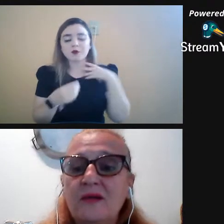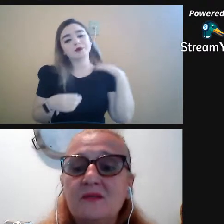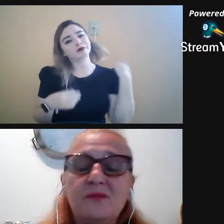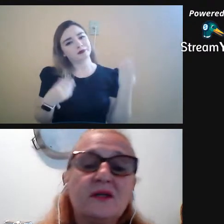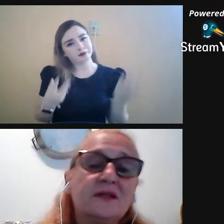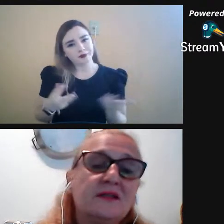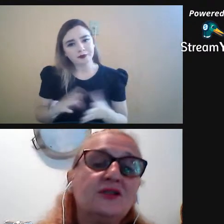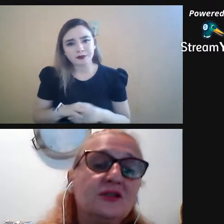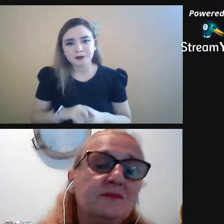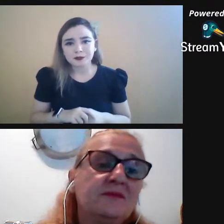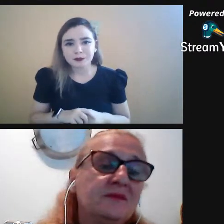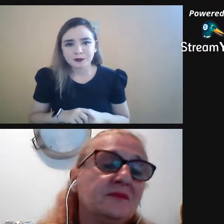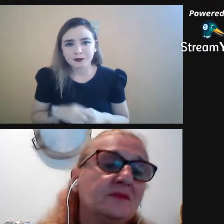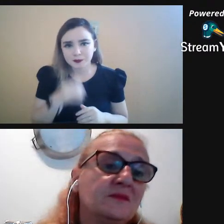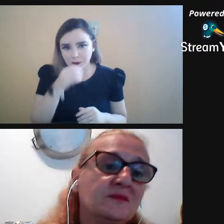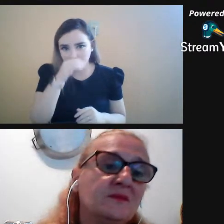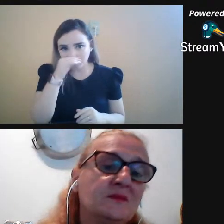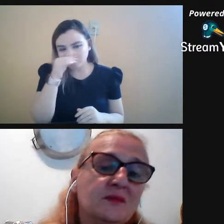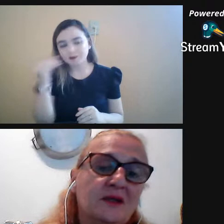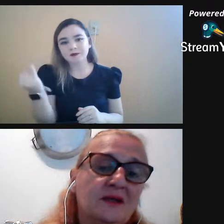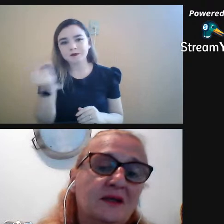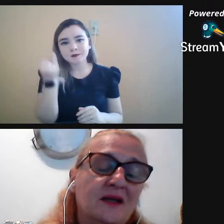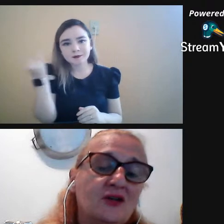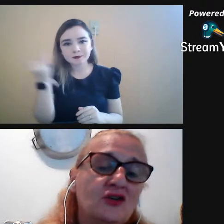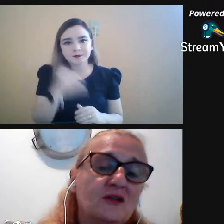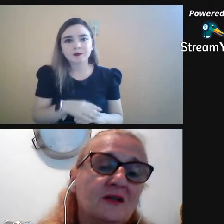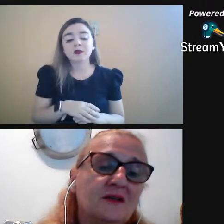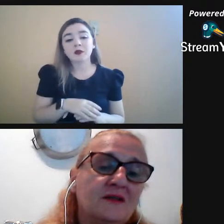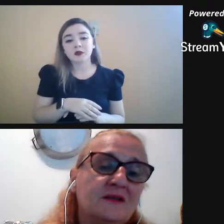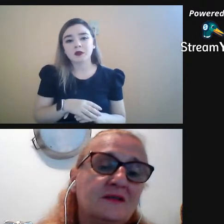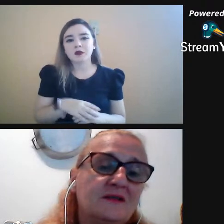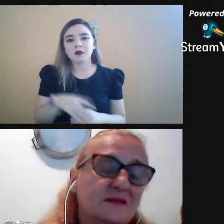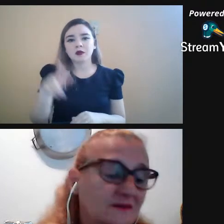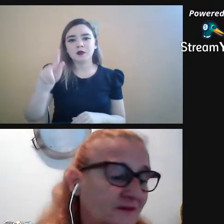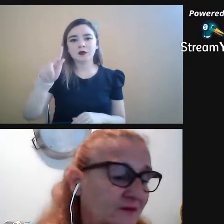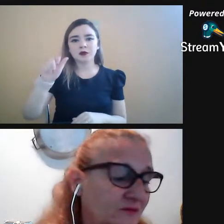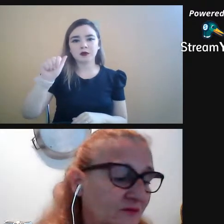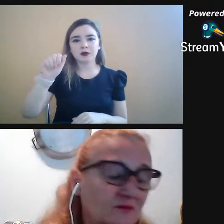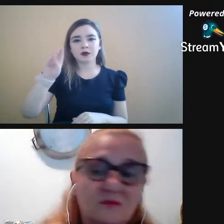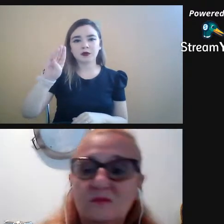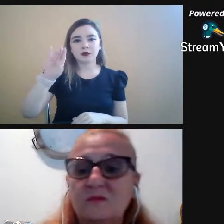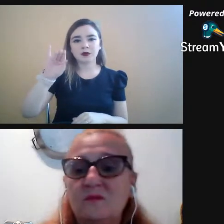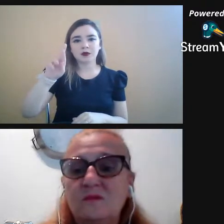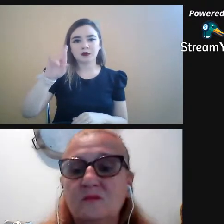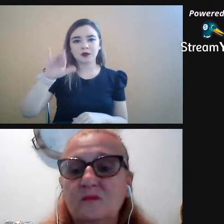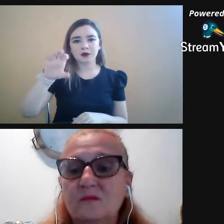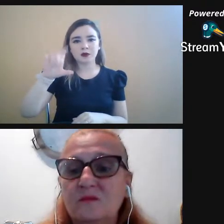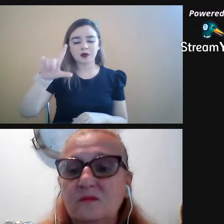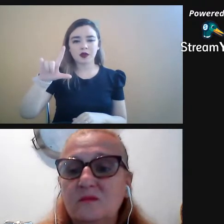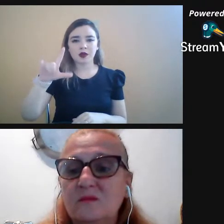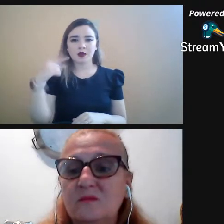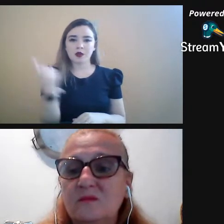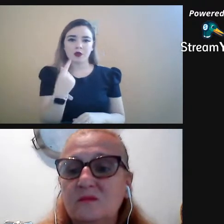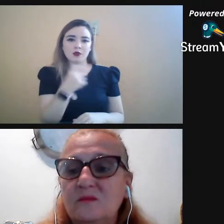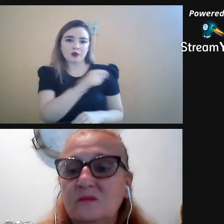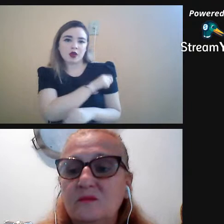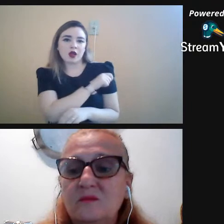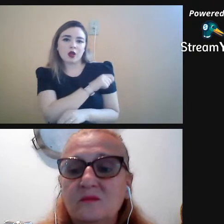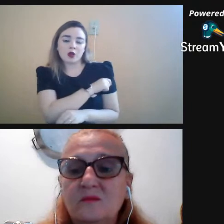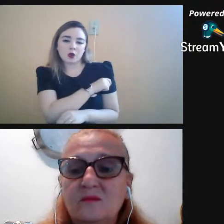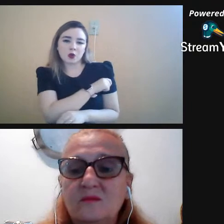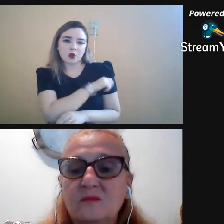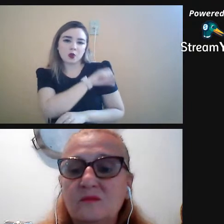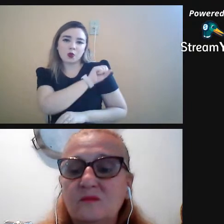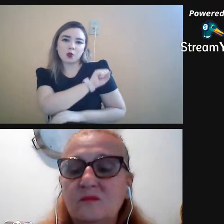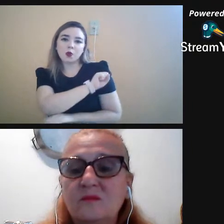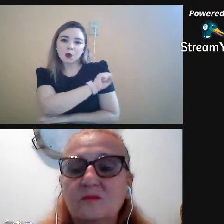Laura. O que é mais importante? O Gabriel, nosso aluno do oitavo ano, ele falou uma frase muito